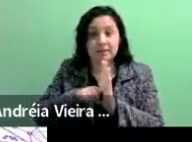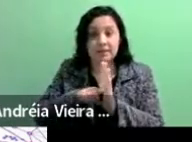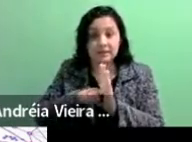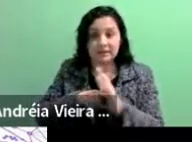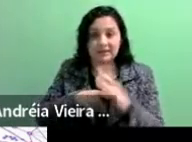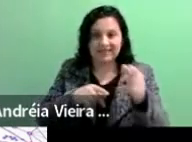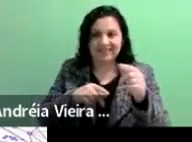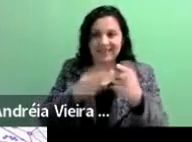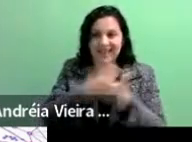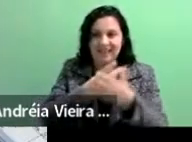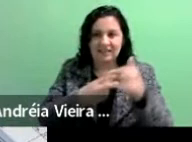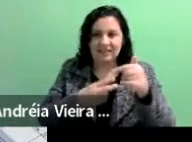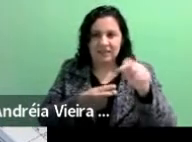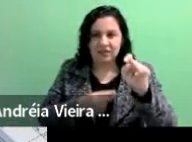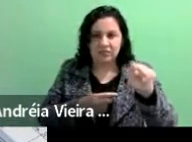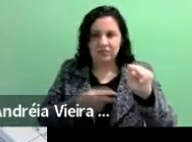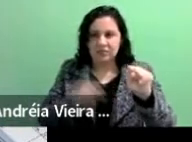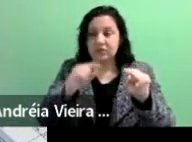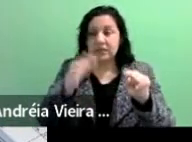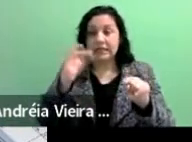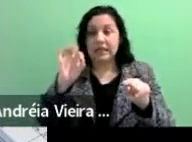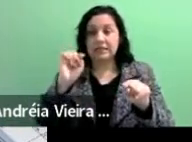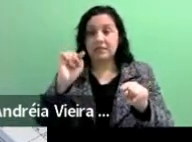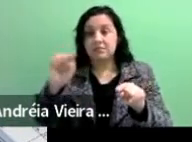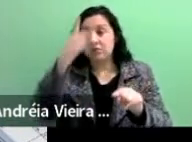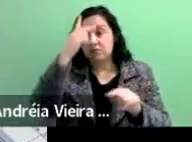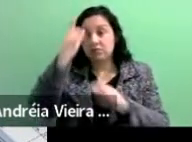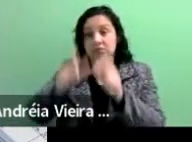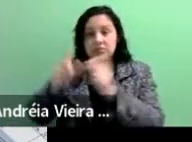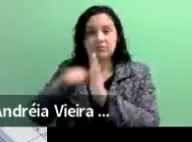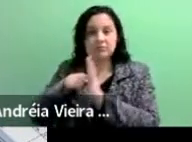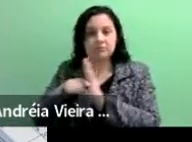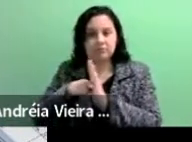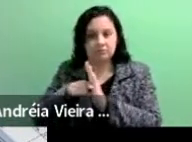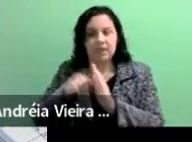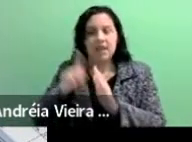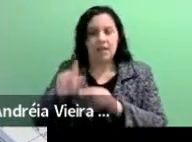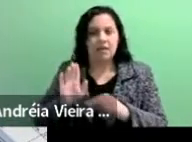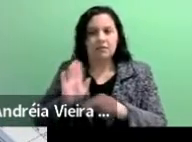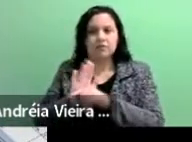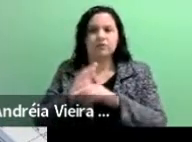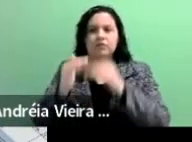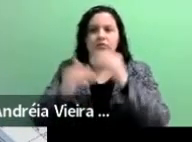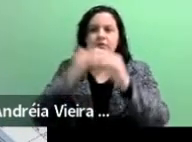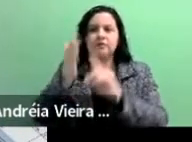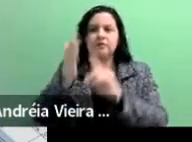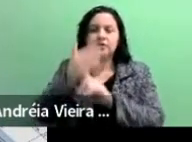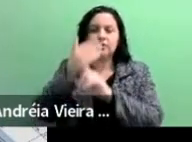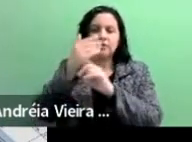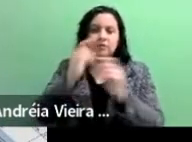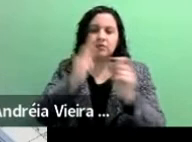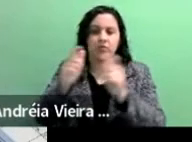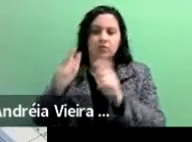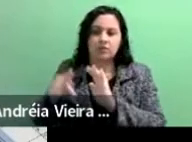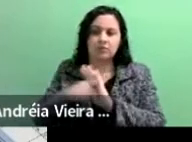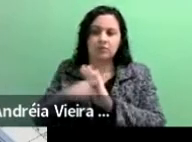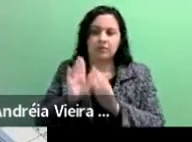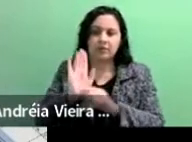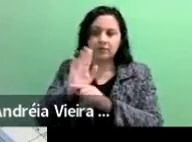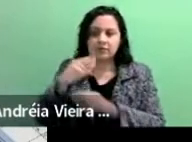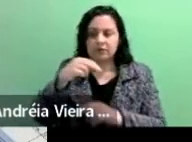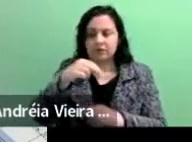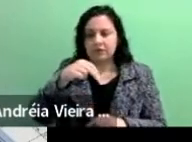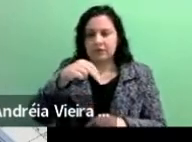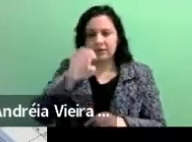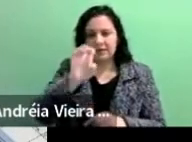pesquisadores que desenvolveram tecnologias nas nossas unidades para as empresas. Aqui o mapa, eu